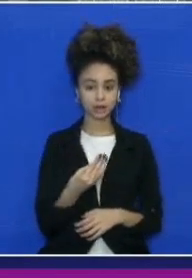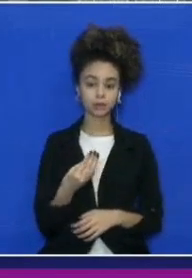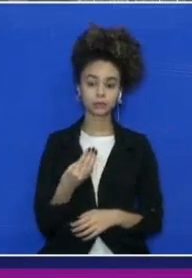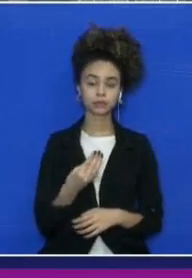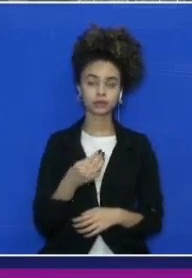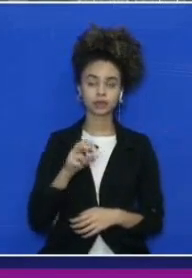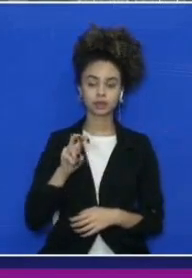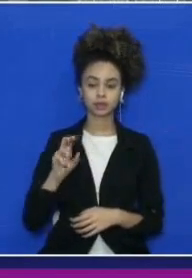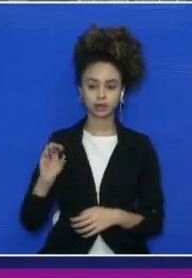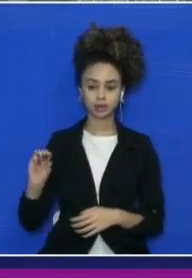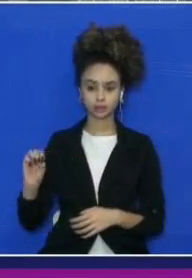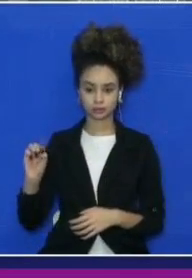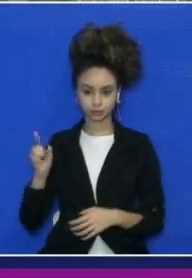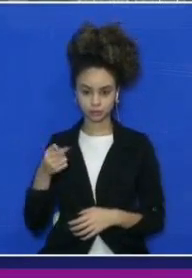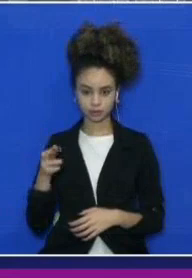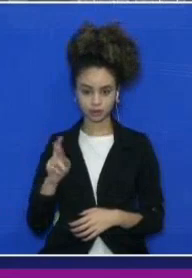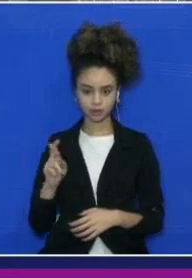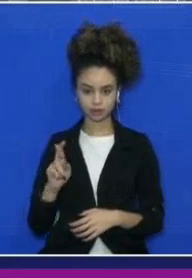R$1.500.000.